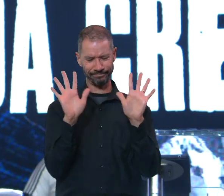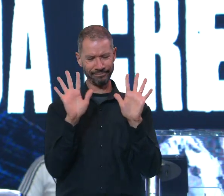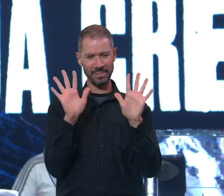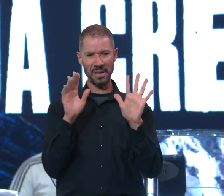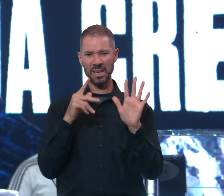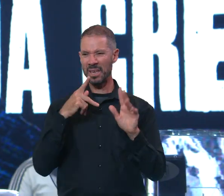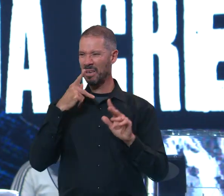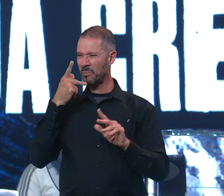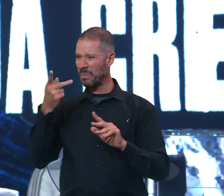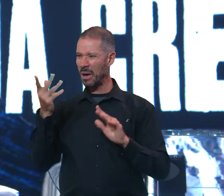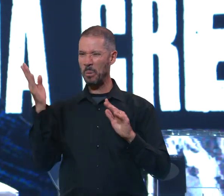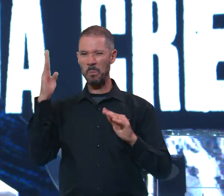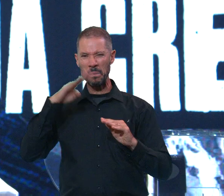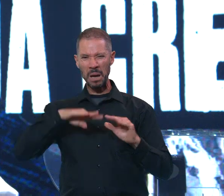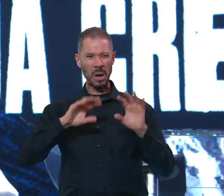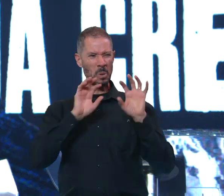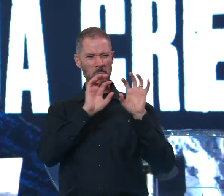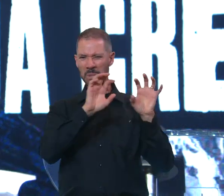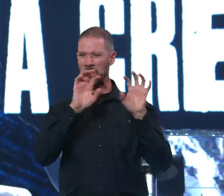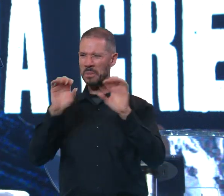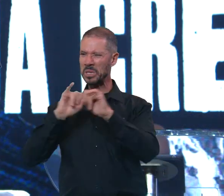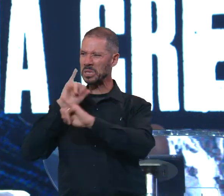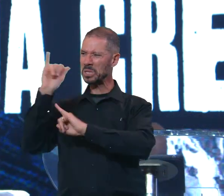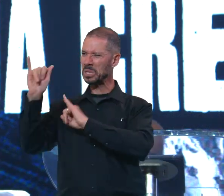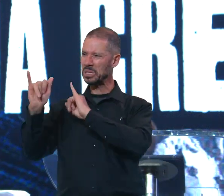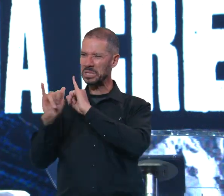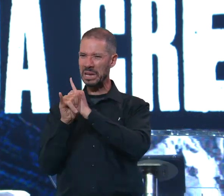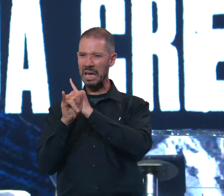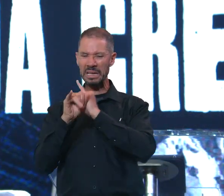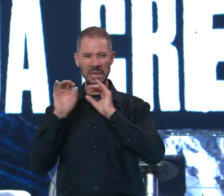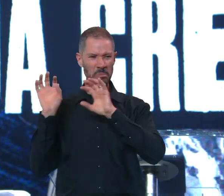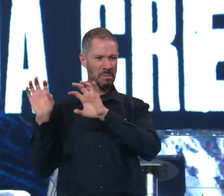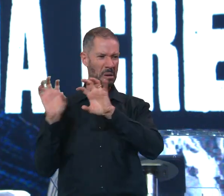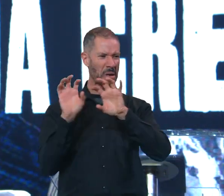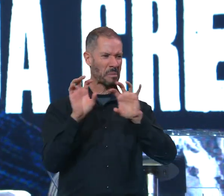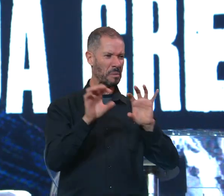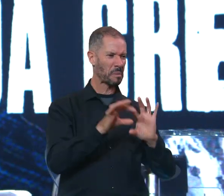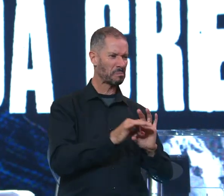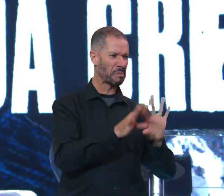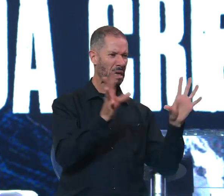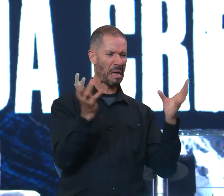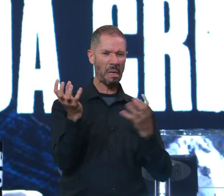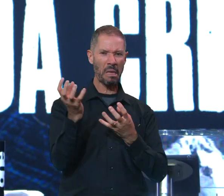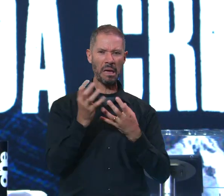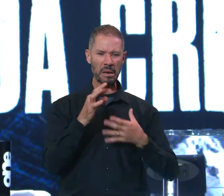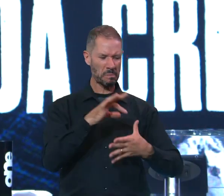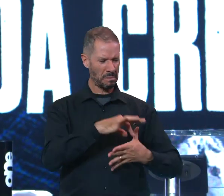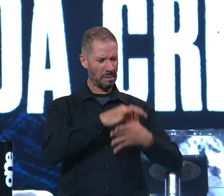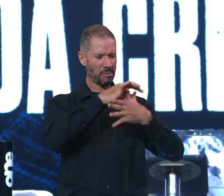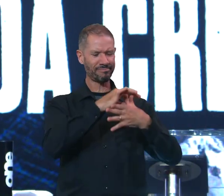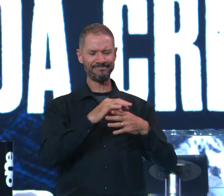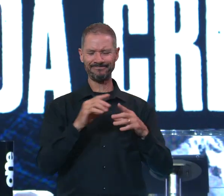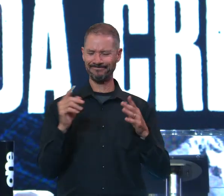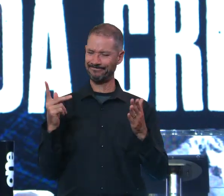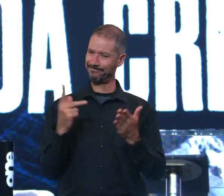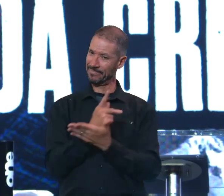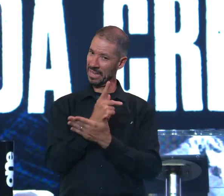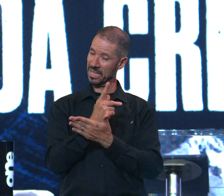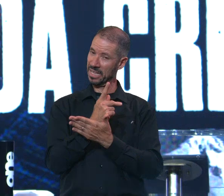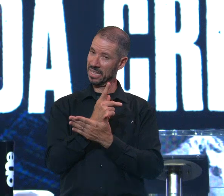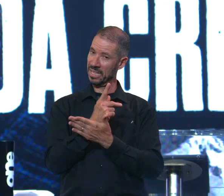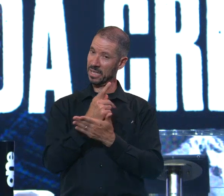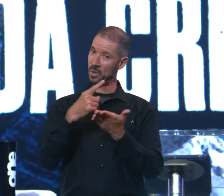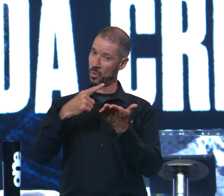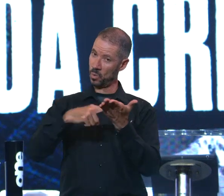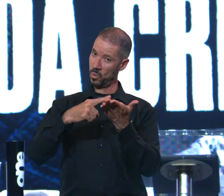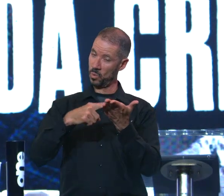Falando mal uns dos outros, cancelando na internet, falando o que nós bem entendemos e queremos. E eu queria fazer um compromisso com